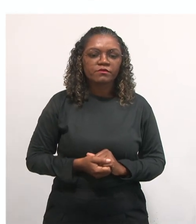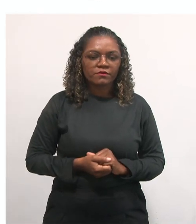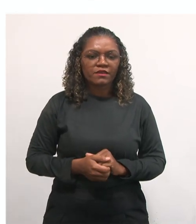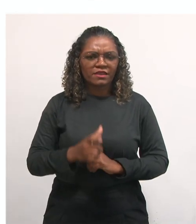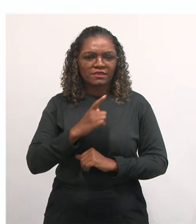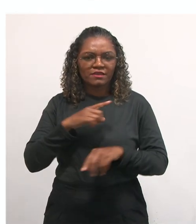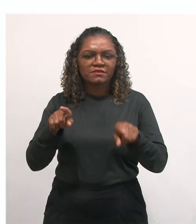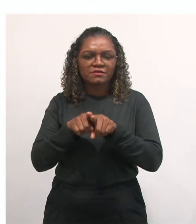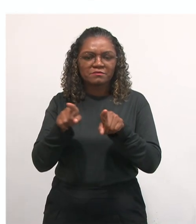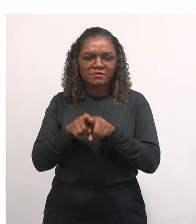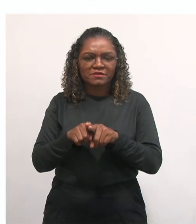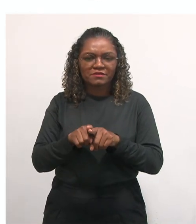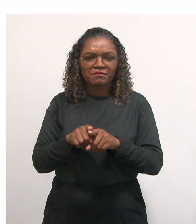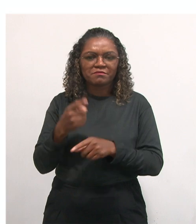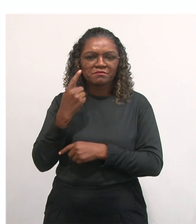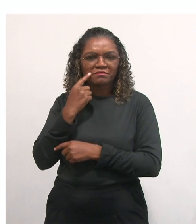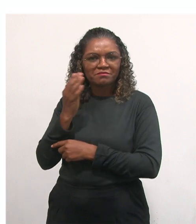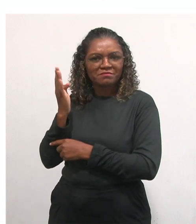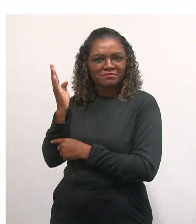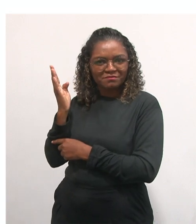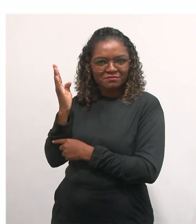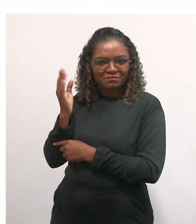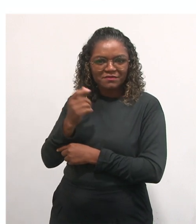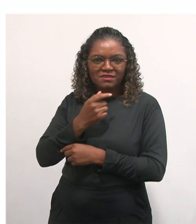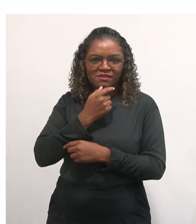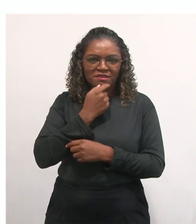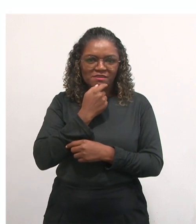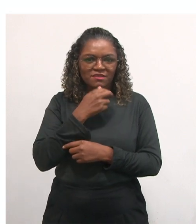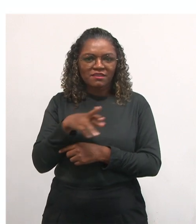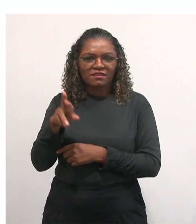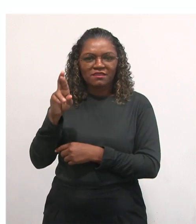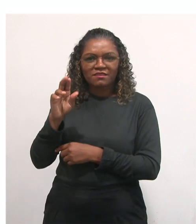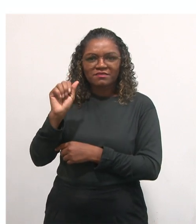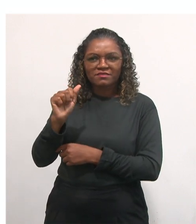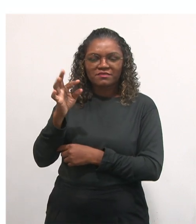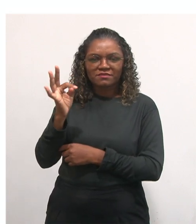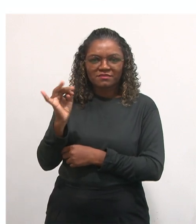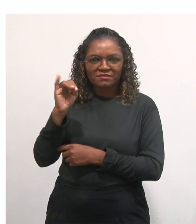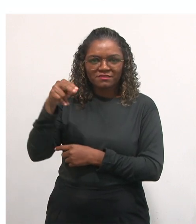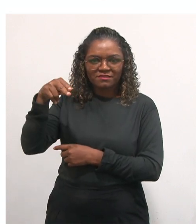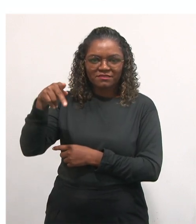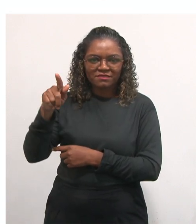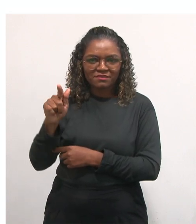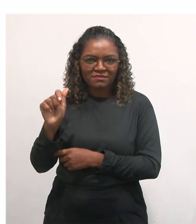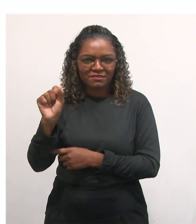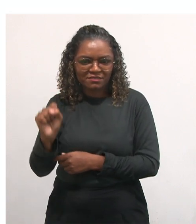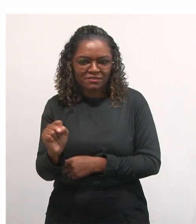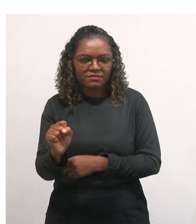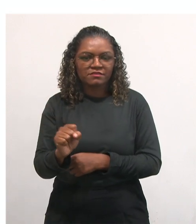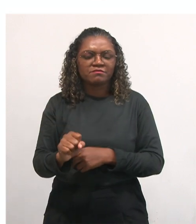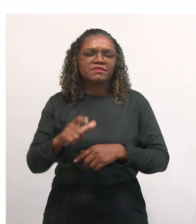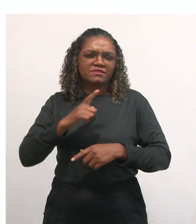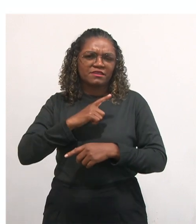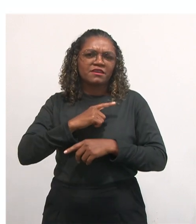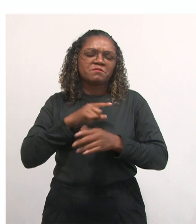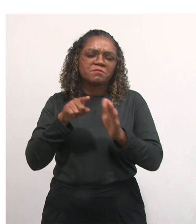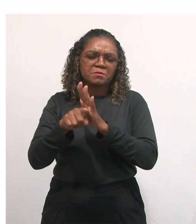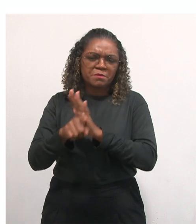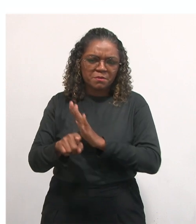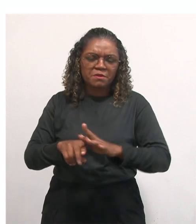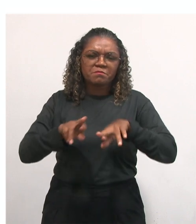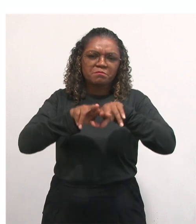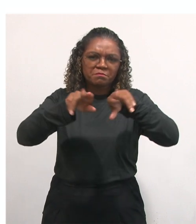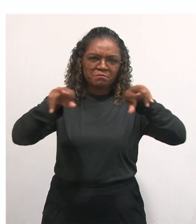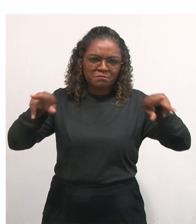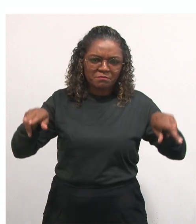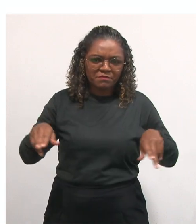ratings, né? Que é essa escala Likert com as ferramentas de internet. Hoje em dia a gente tem muito tipo de pergunta desse jeito, né? Você pode ter